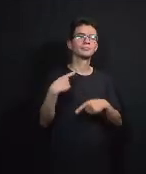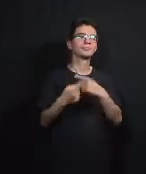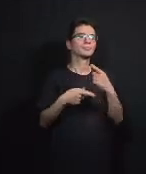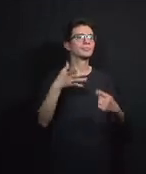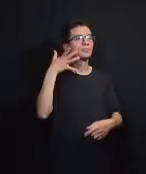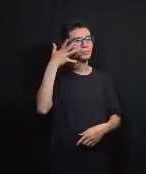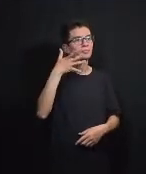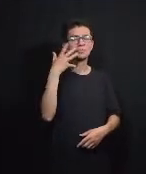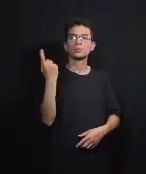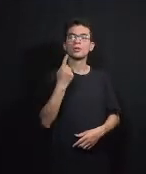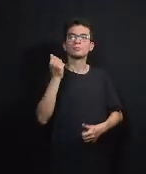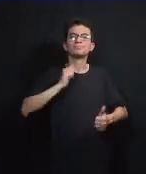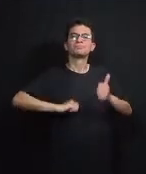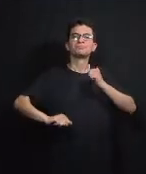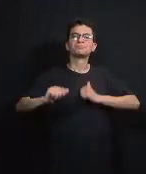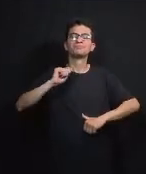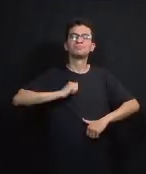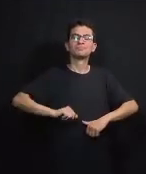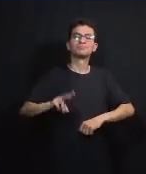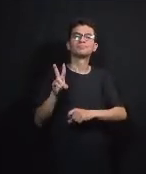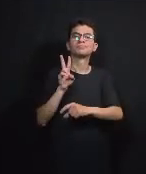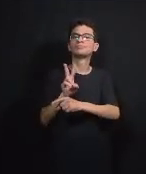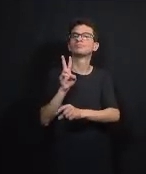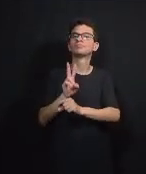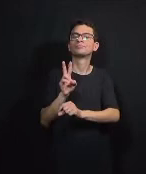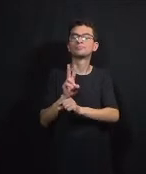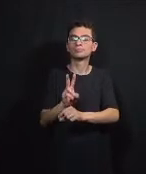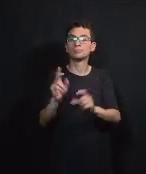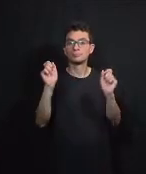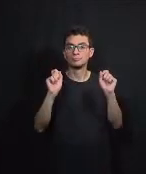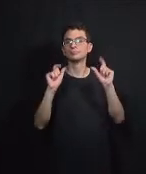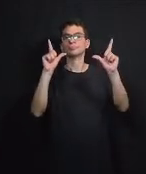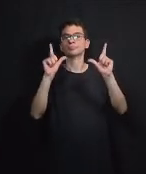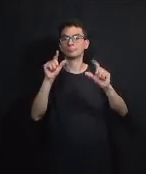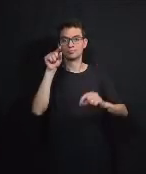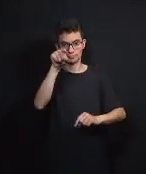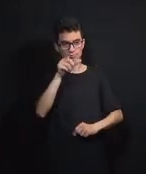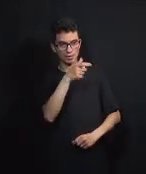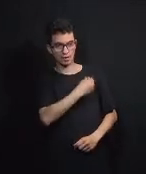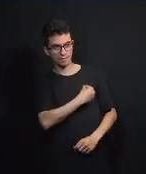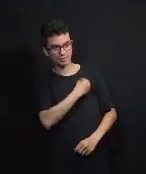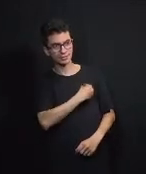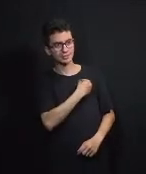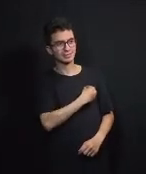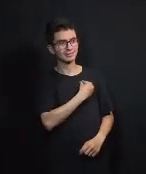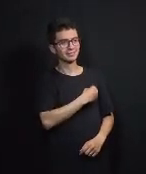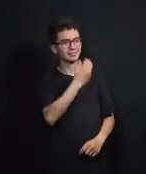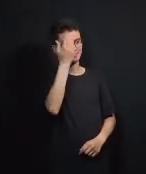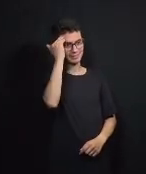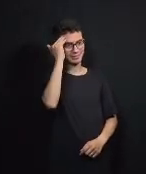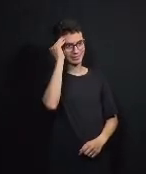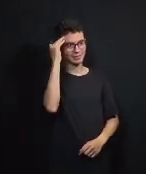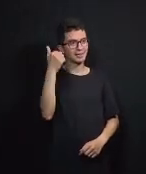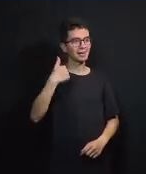estávamos aguardando com muita vontade a sua presença. Eu sou Roxane Ré, sou